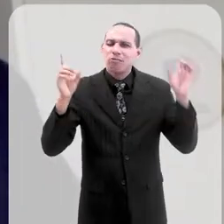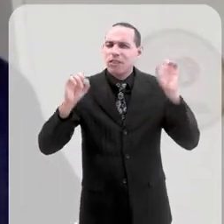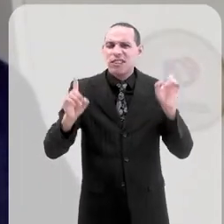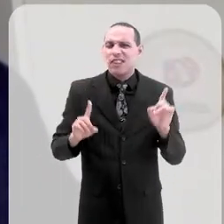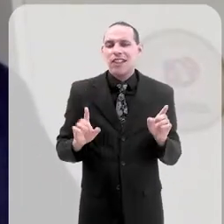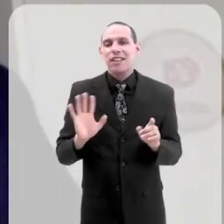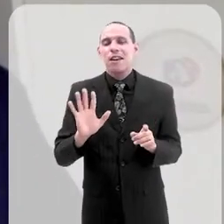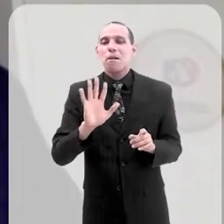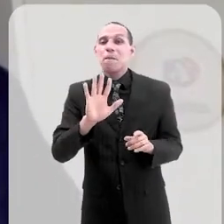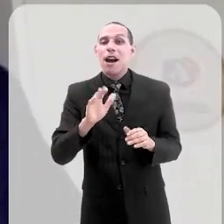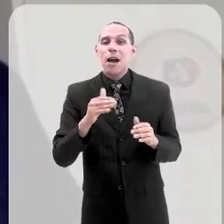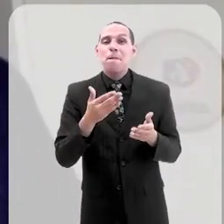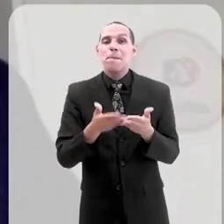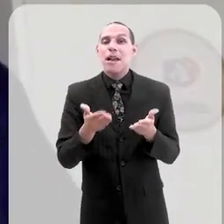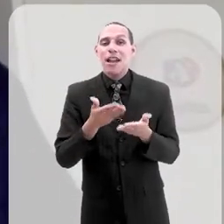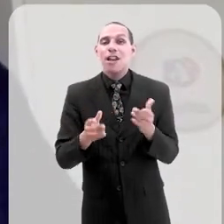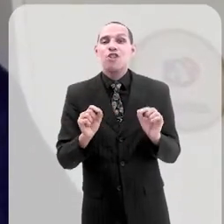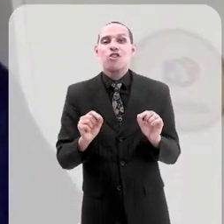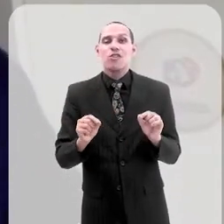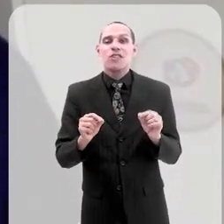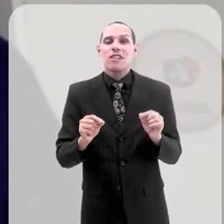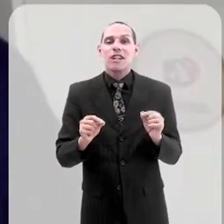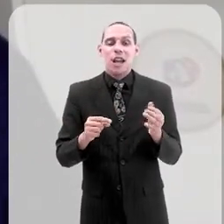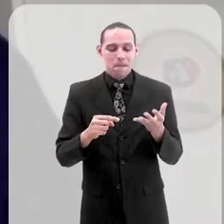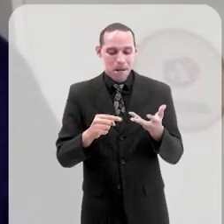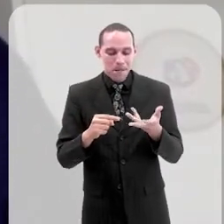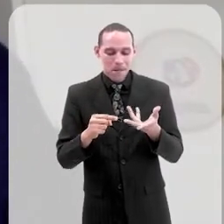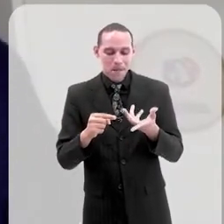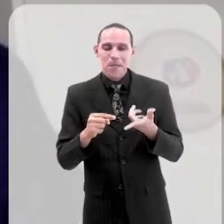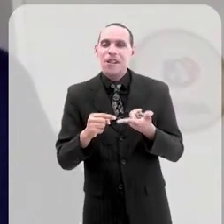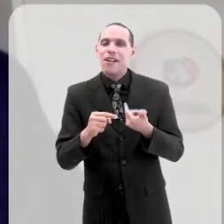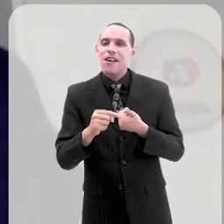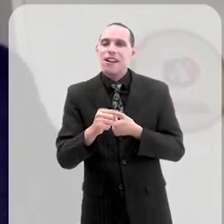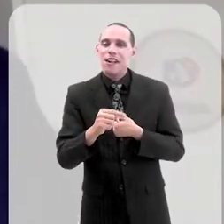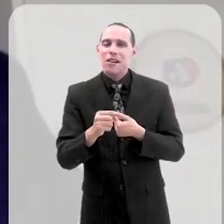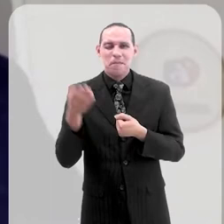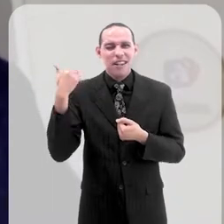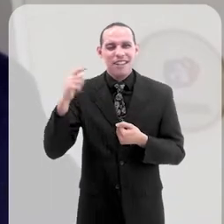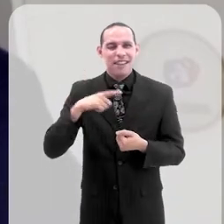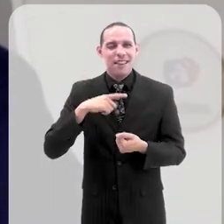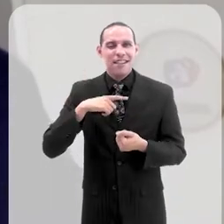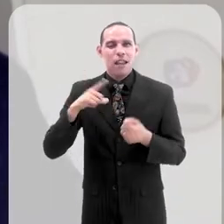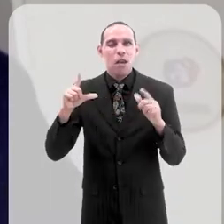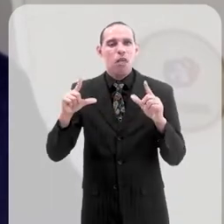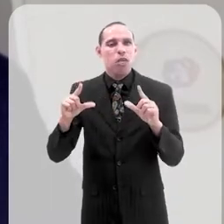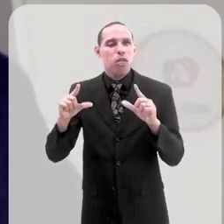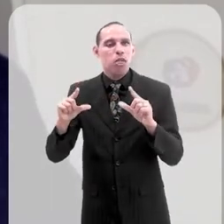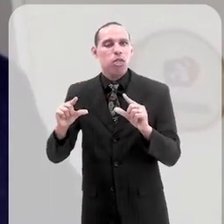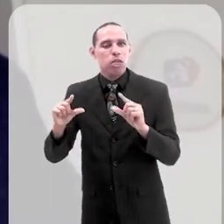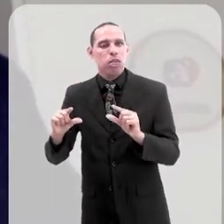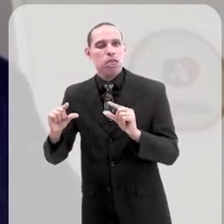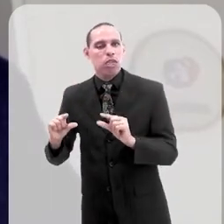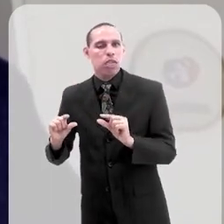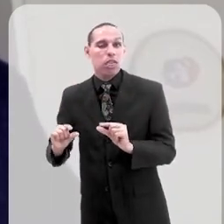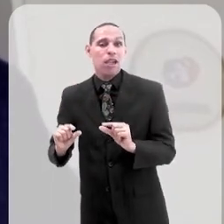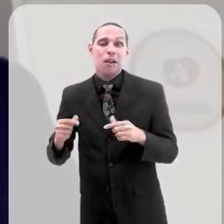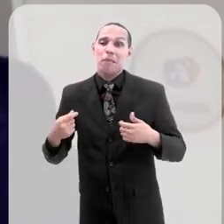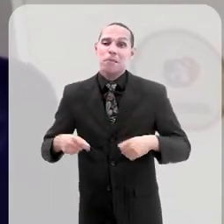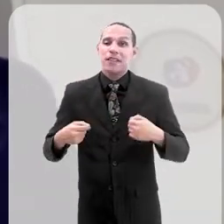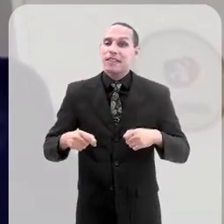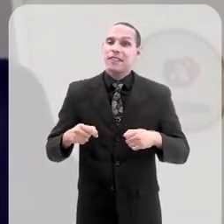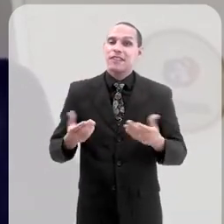vai perdendo habilidades que a gente tem ou tinha, né? E a gente vai ter que lidar com essa situação